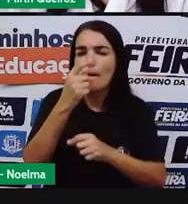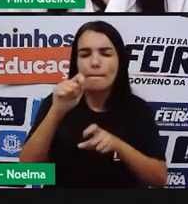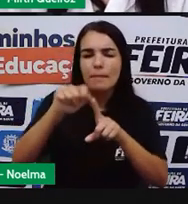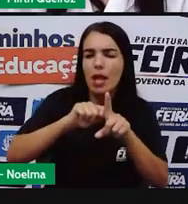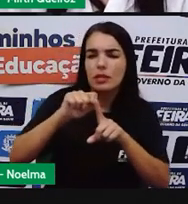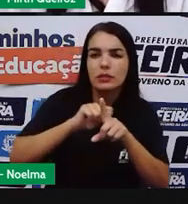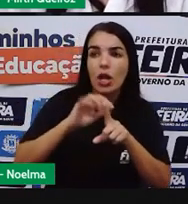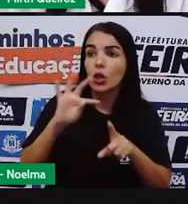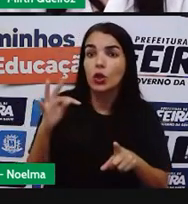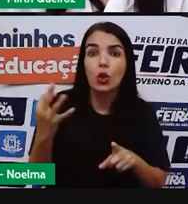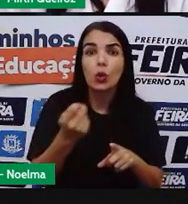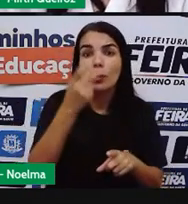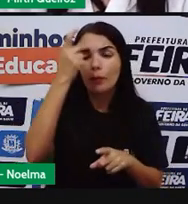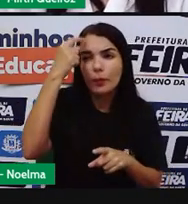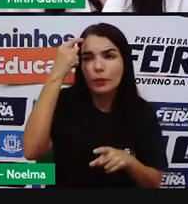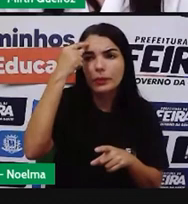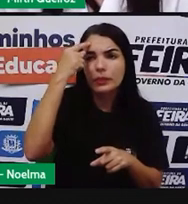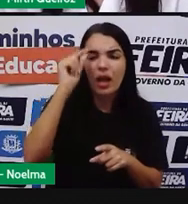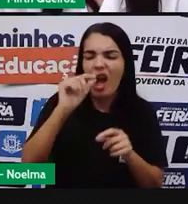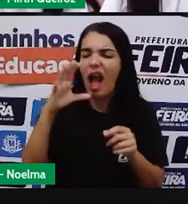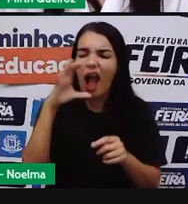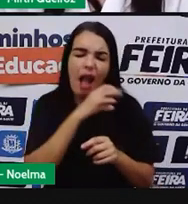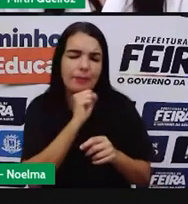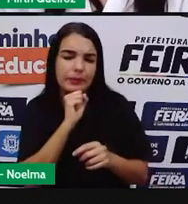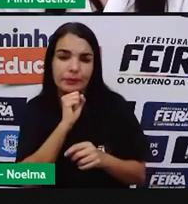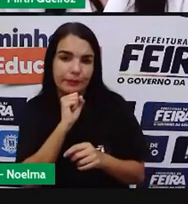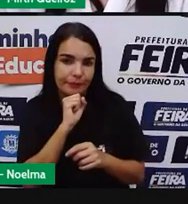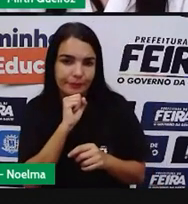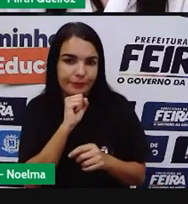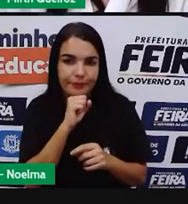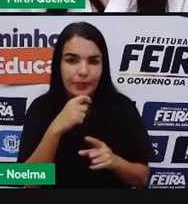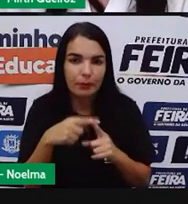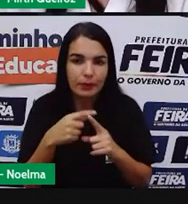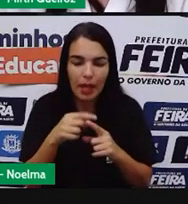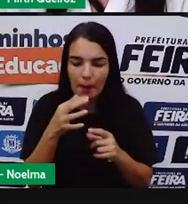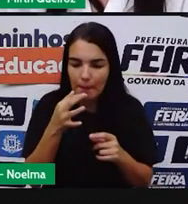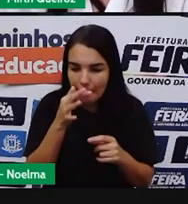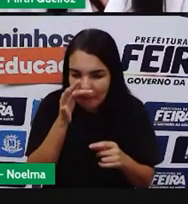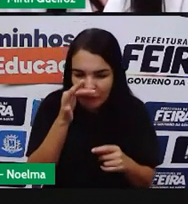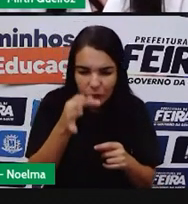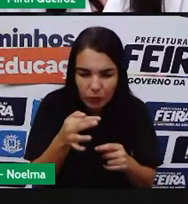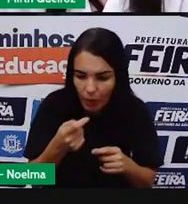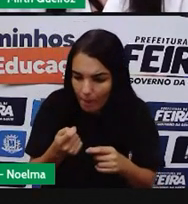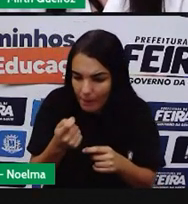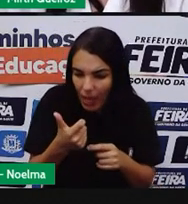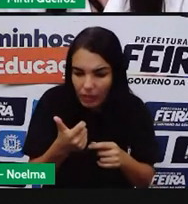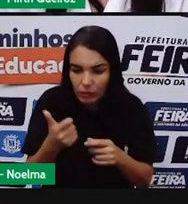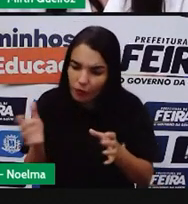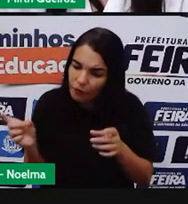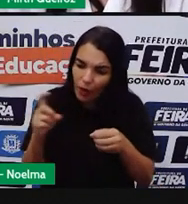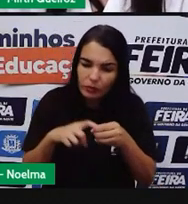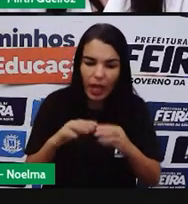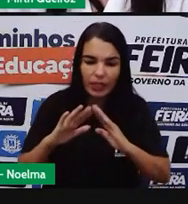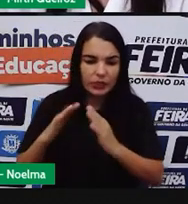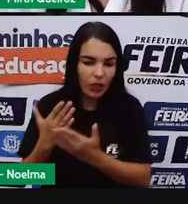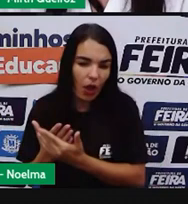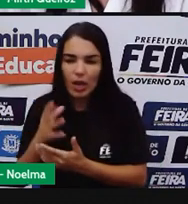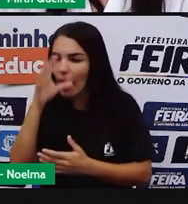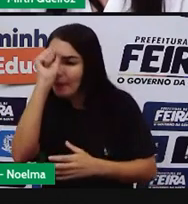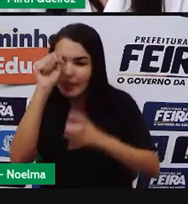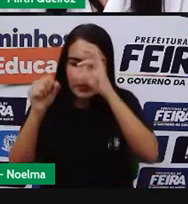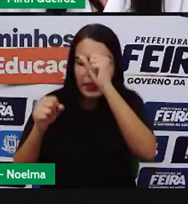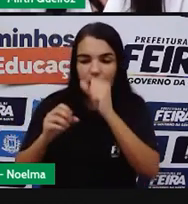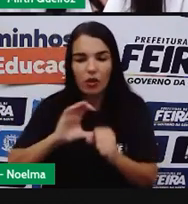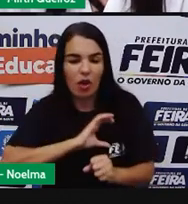né, todo mundo imaginou assim, não, vai ser algo rápido. Em breve a gente vai estar de novo, junto aí na escola, aprendendo com